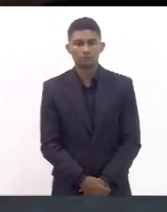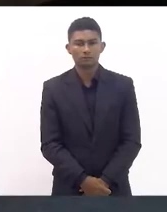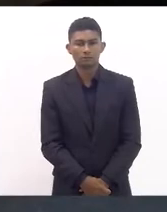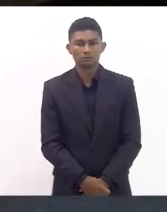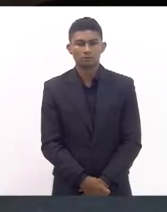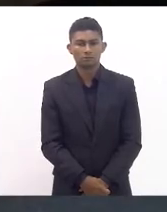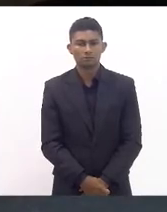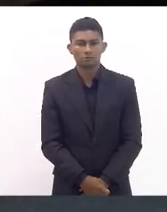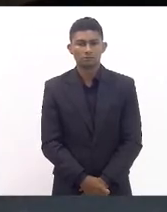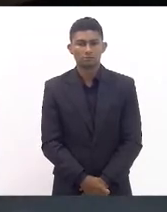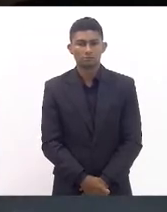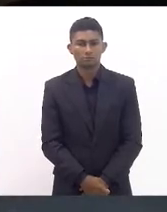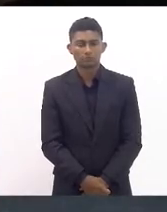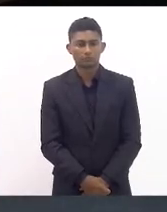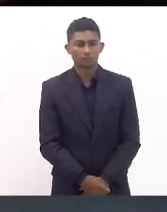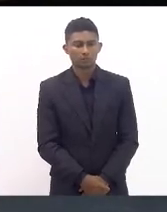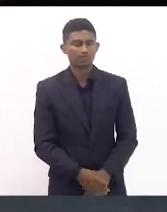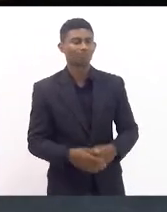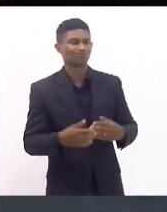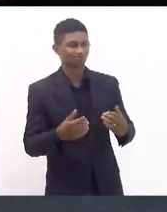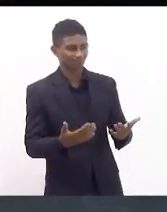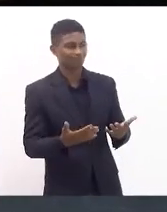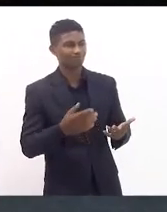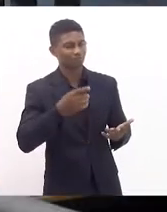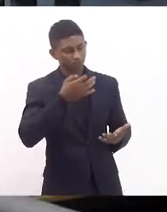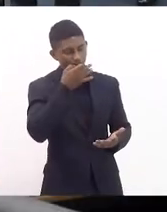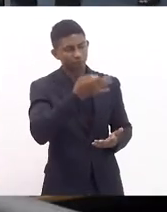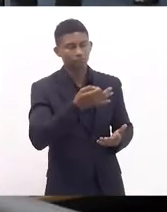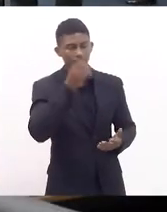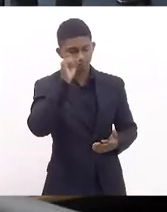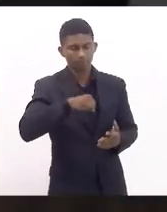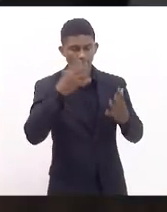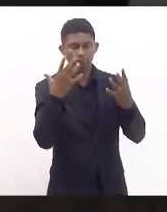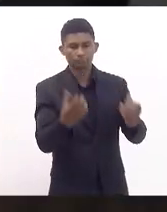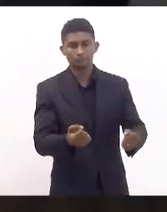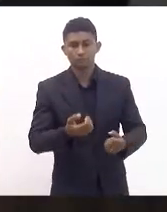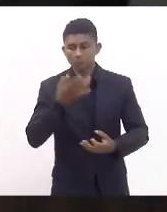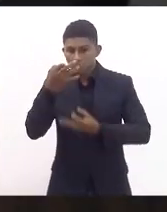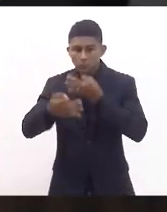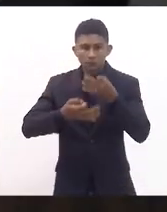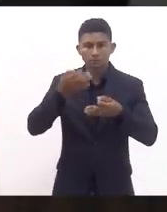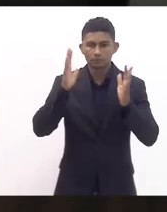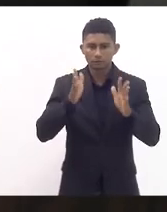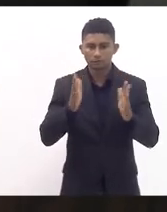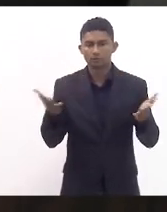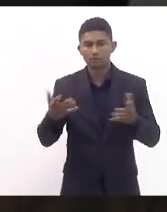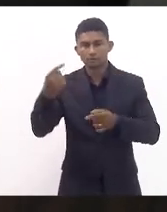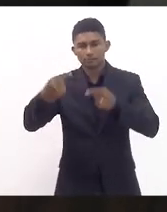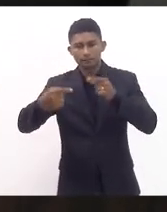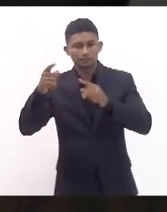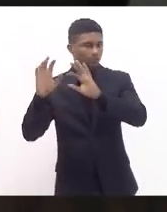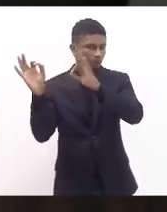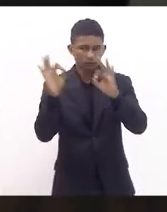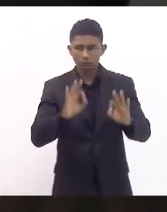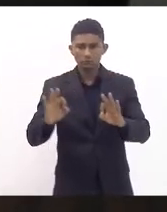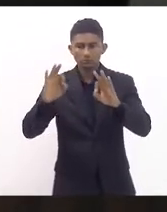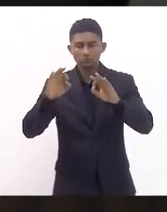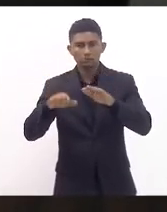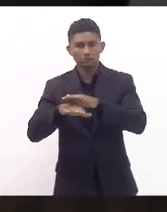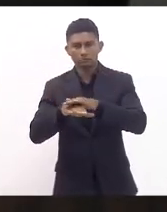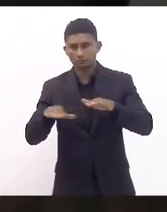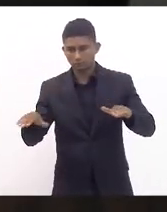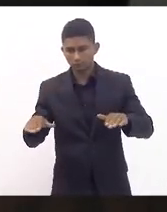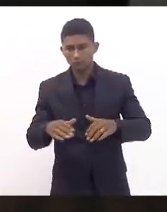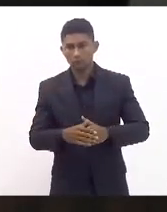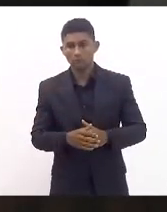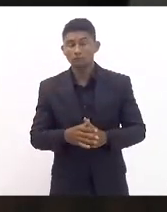Senhor presidente, no mérito, o parecer é favorável. Com os pareceres emitidos em discussão, não havendo quem queira discutir, encerra a